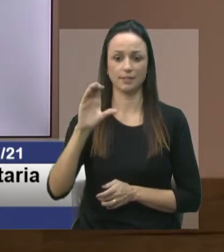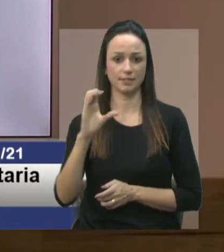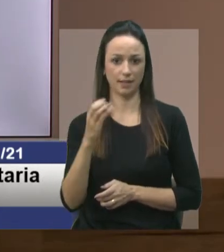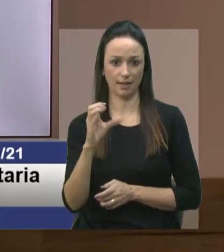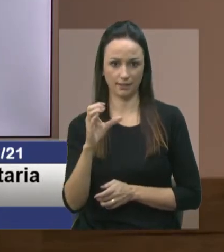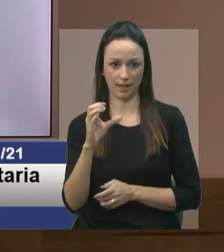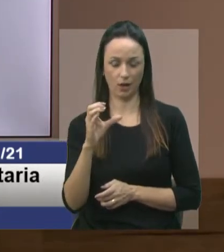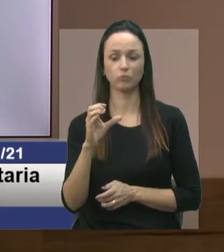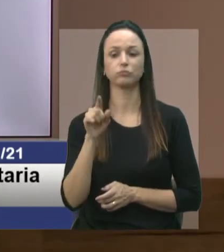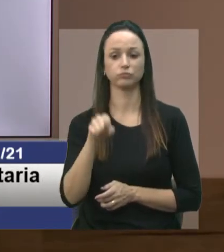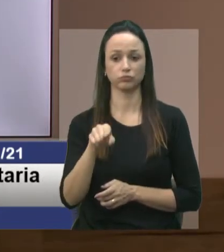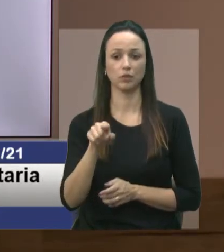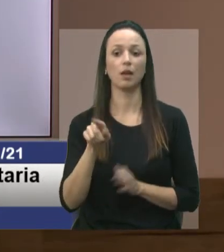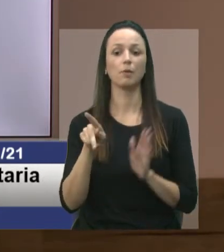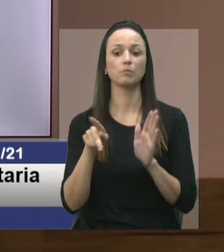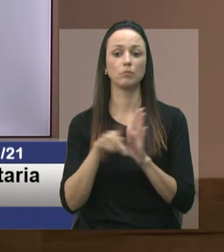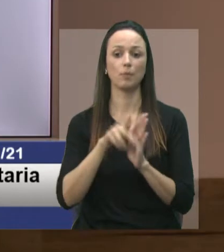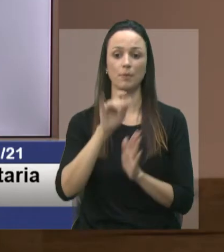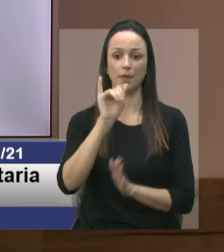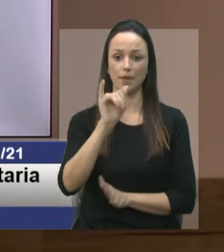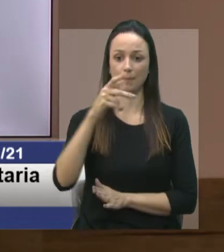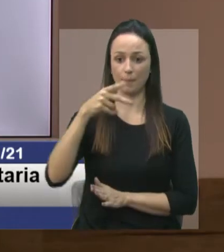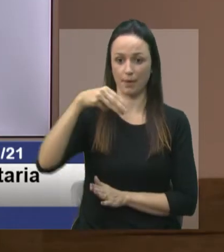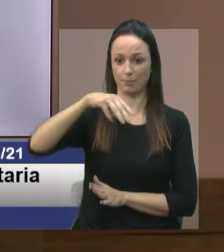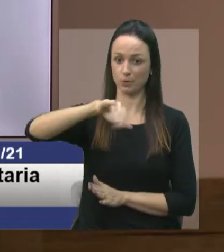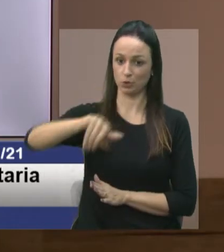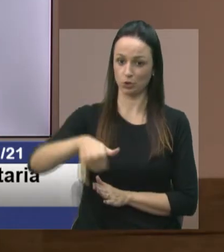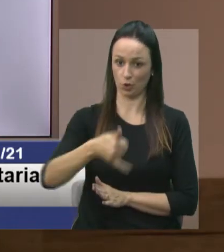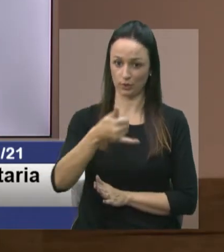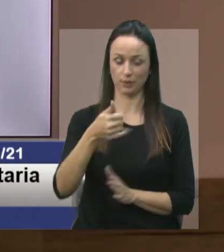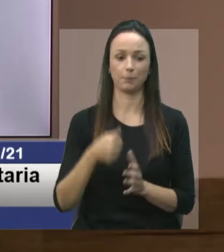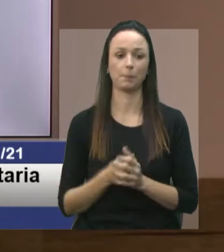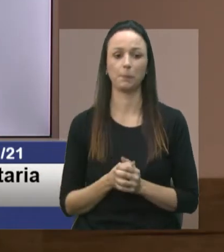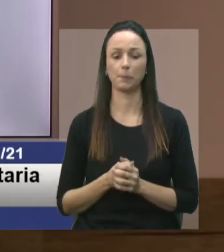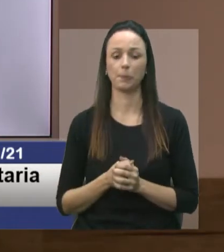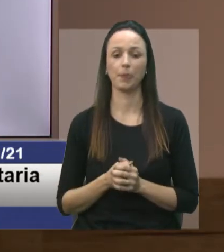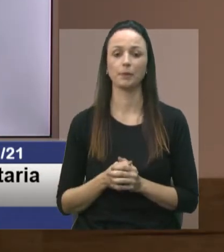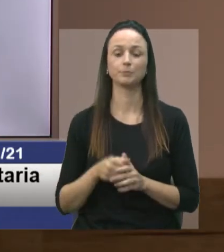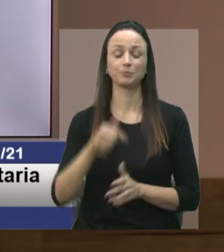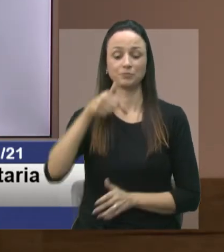139.054,27 de receita arrecadada pelo IPMJ e